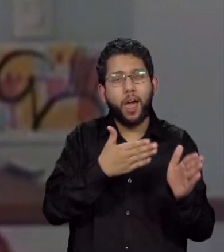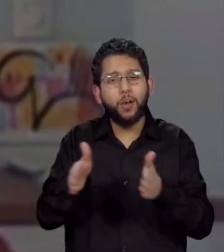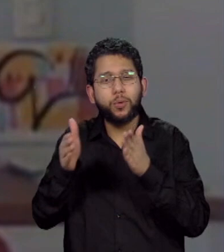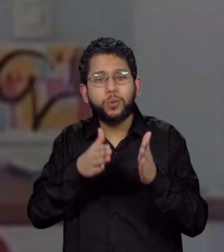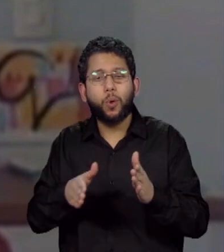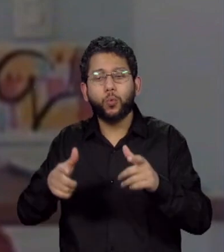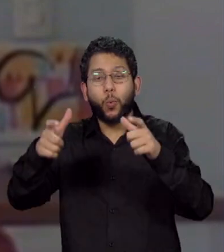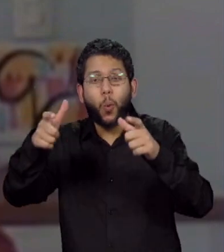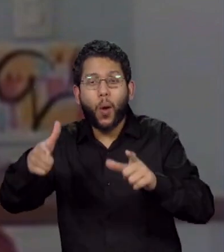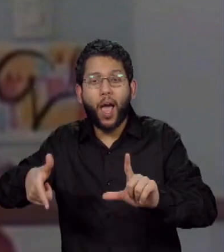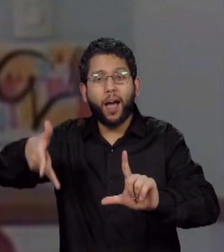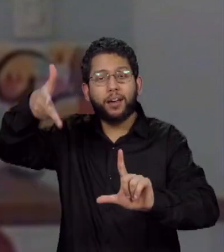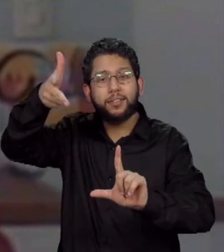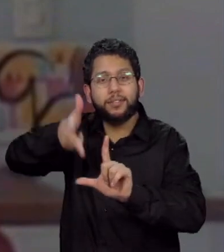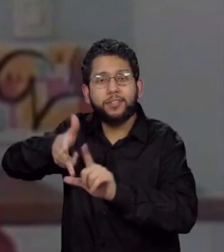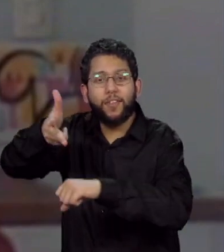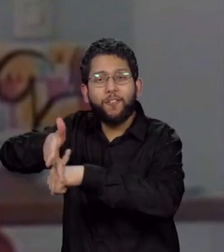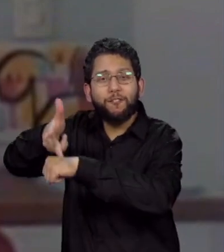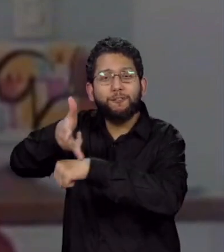de filmagem